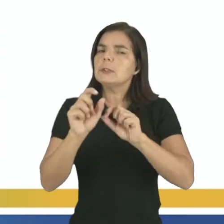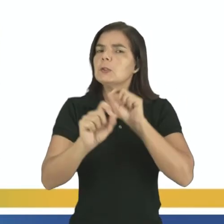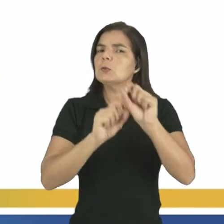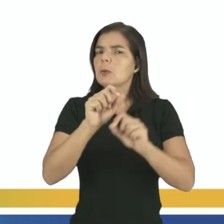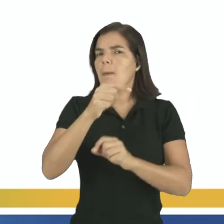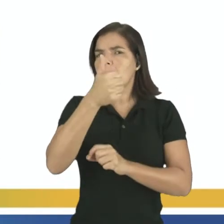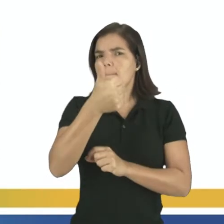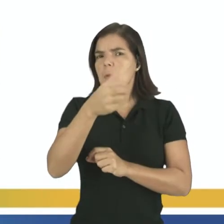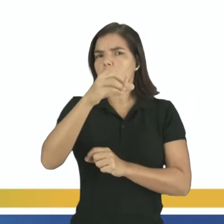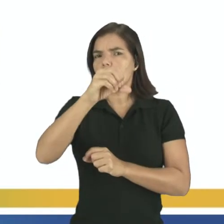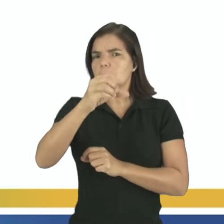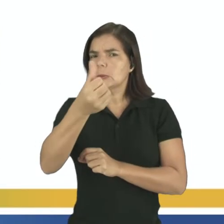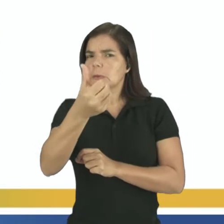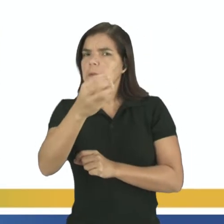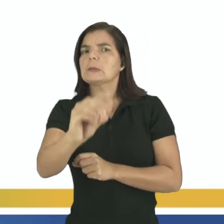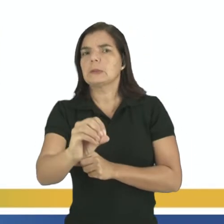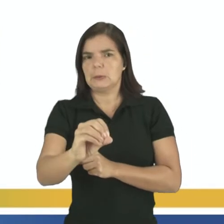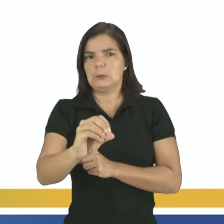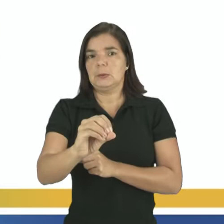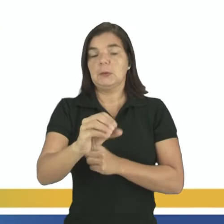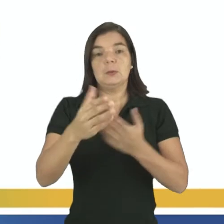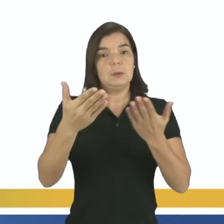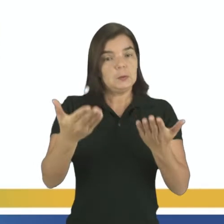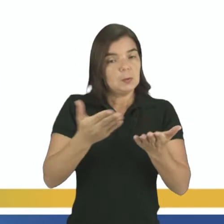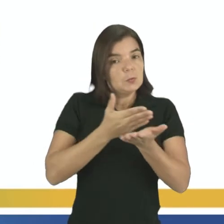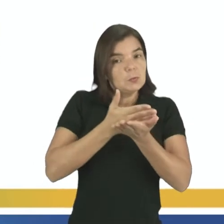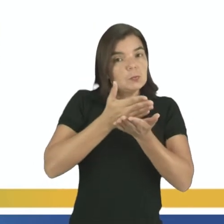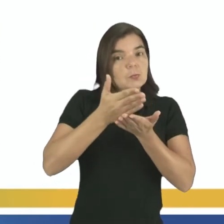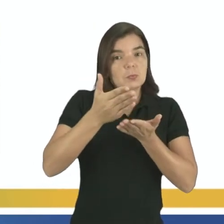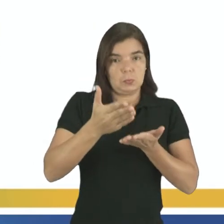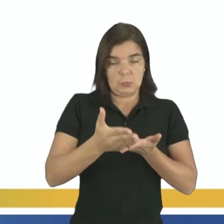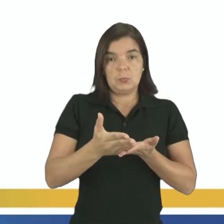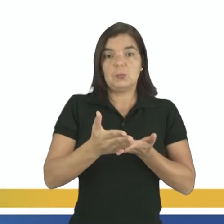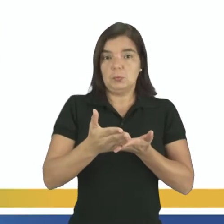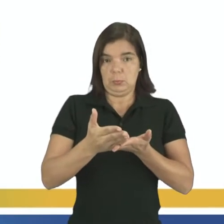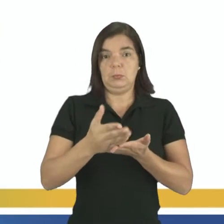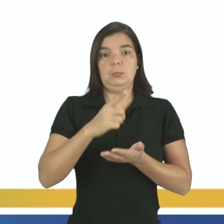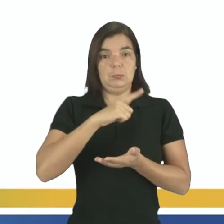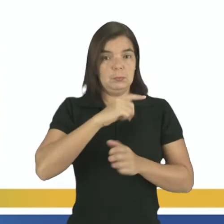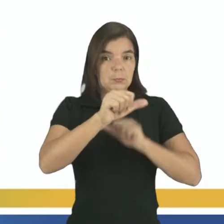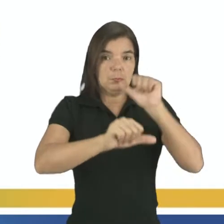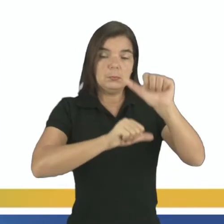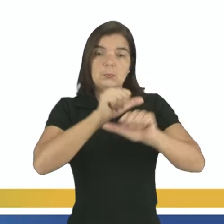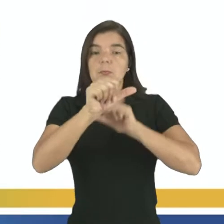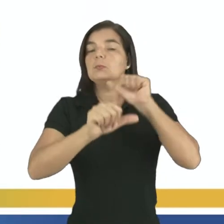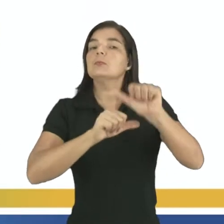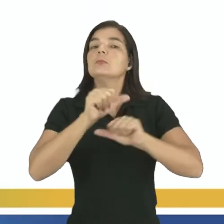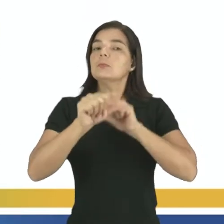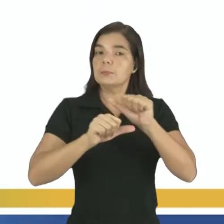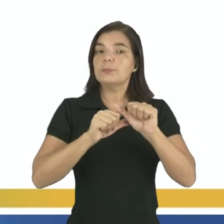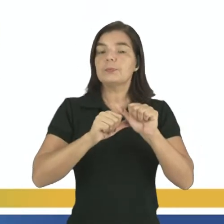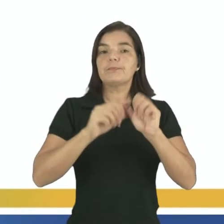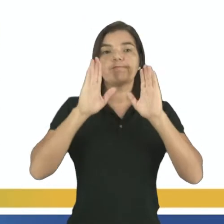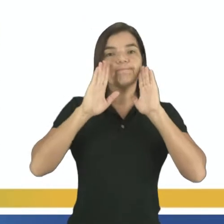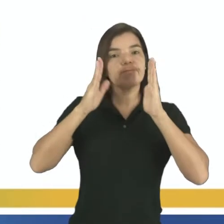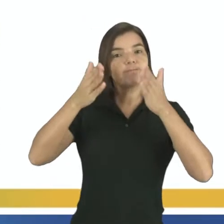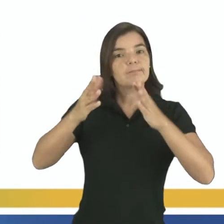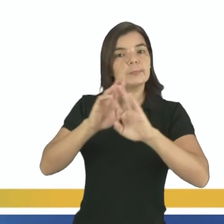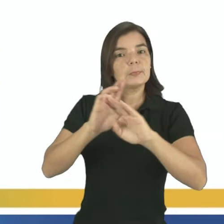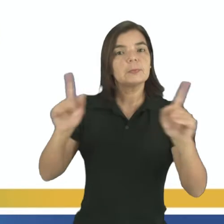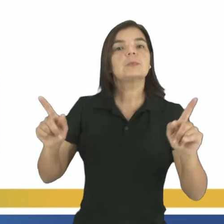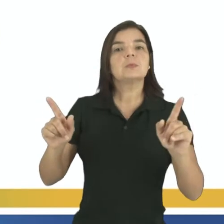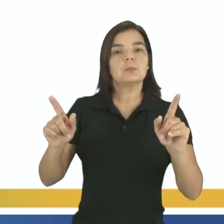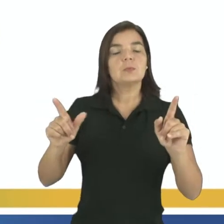de 1960. Então, a partir daí, começou a ter uma mudança, uma visão